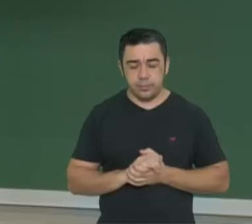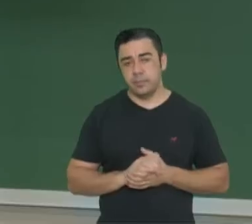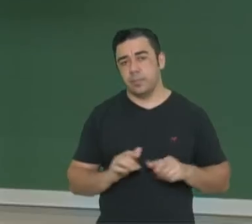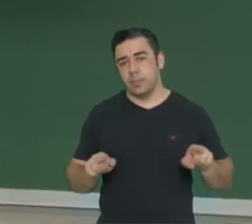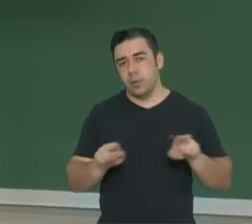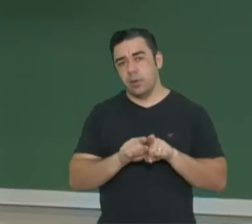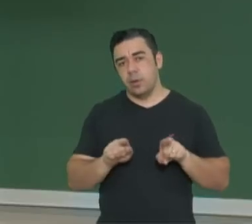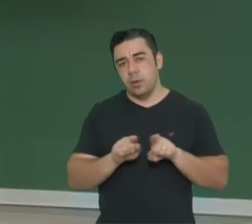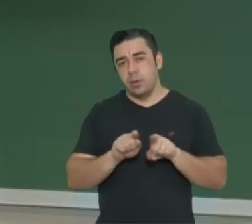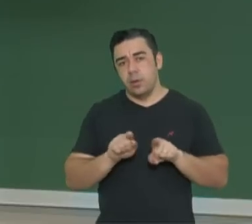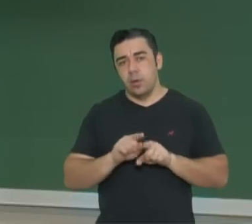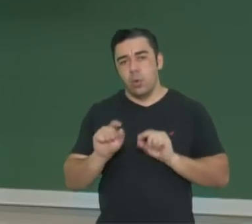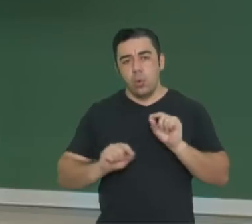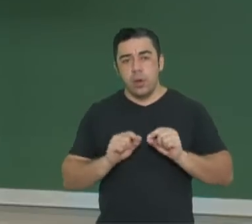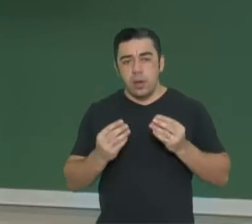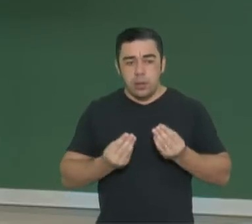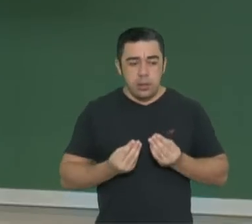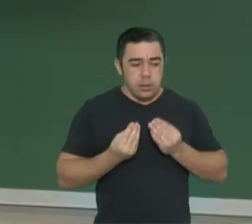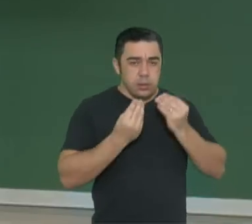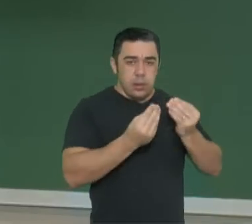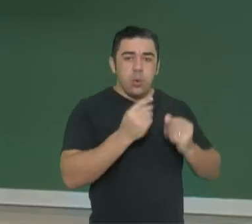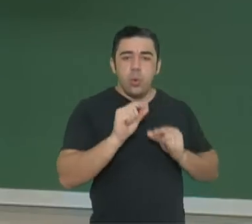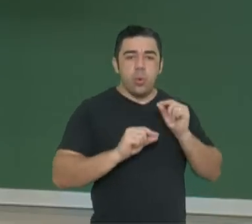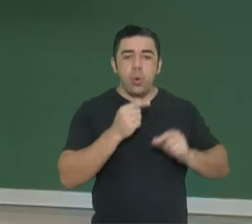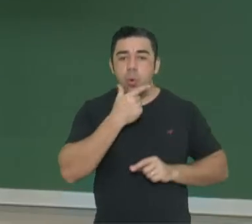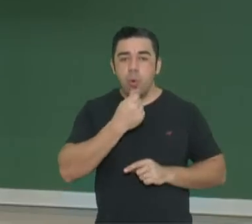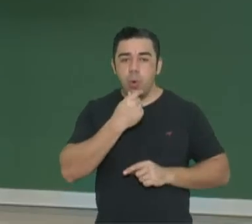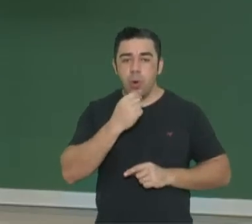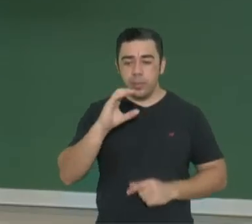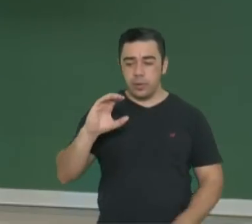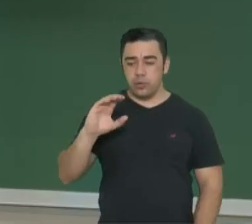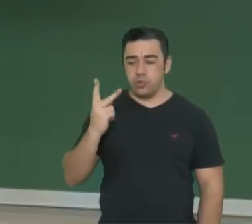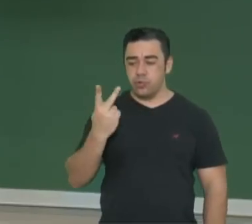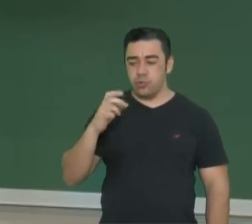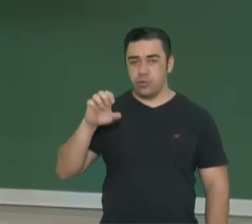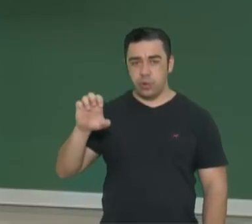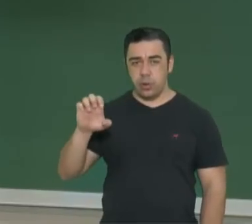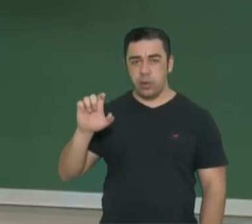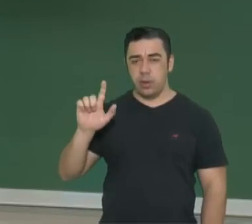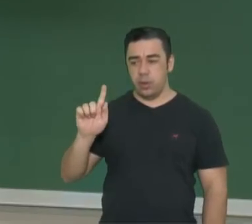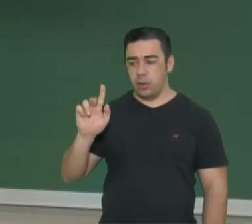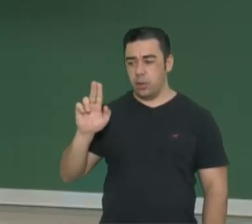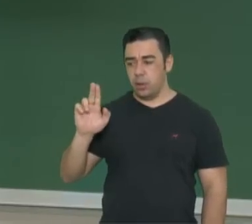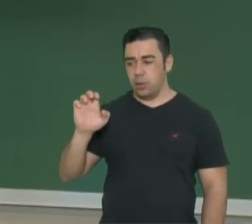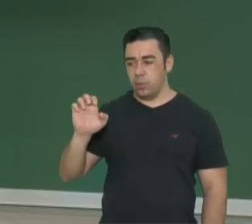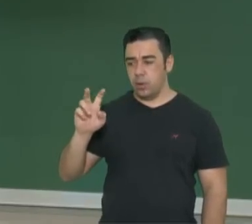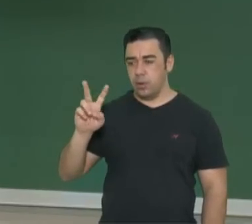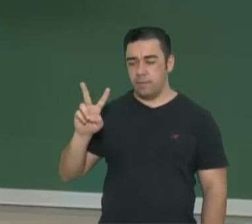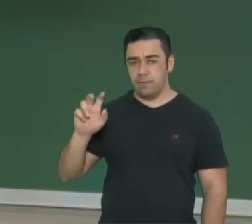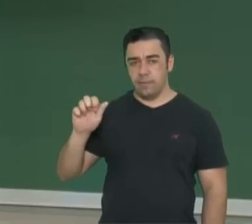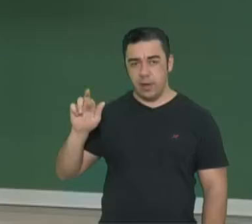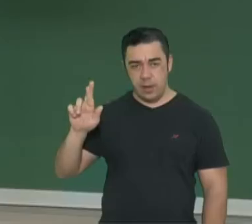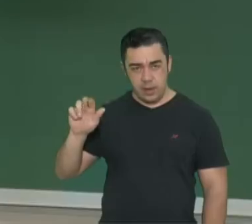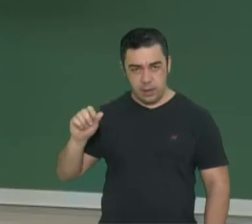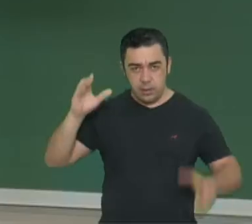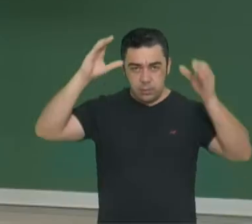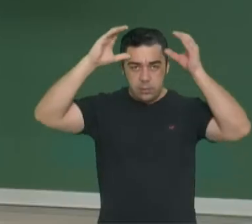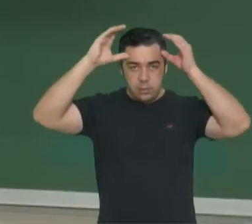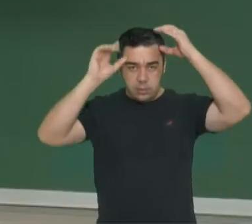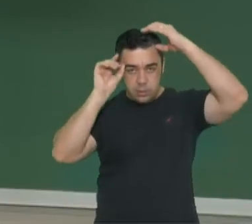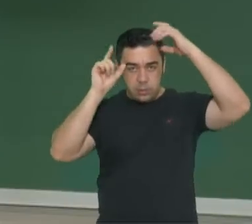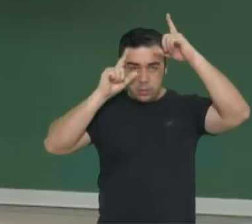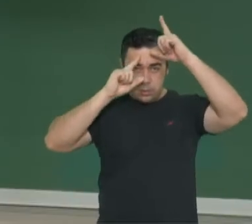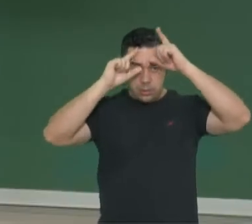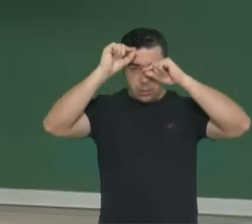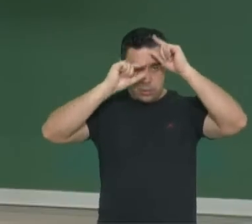ele condecorou Che Guevara, um dos líderes da Revolução Cubana, ao lado do Fidel Castro, a gente falou dele, lembra?